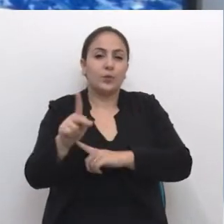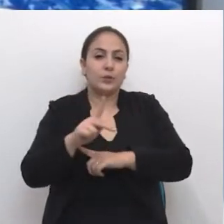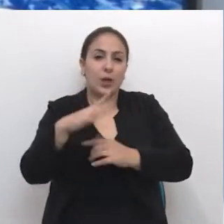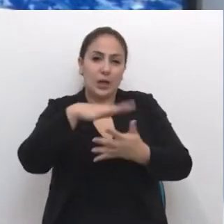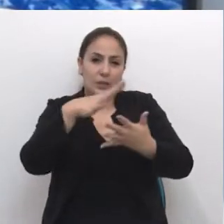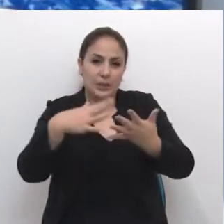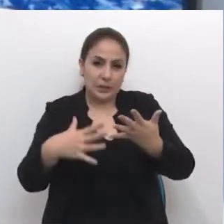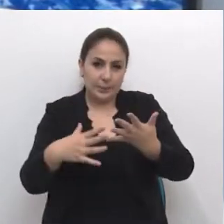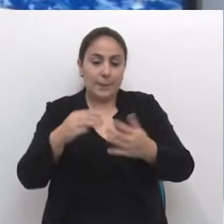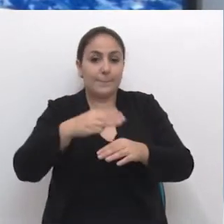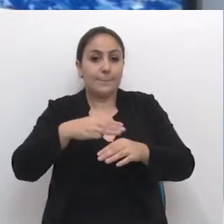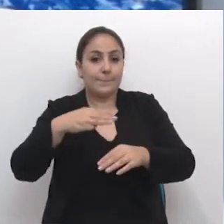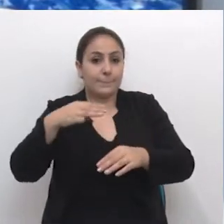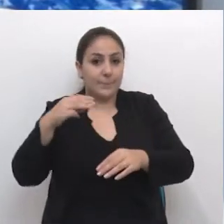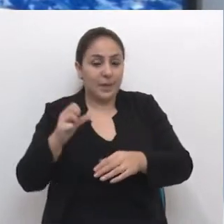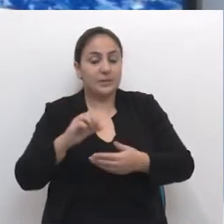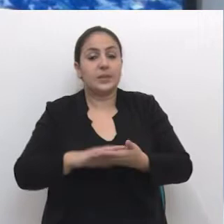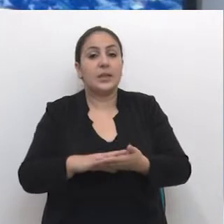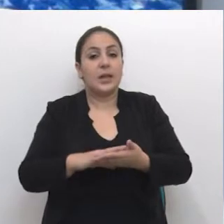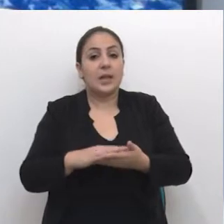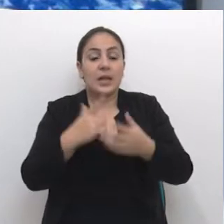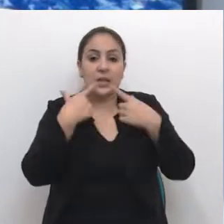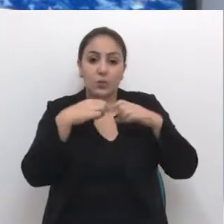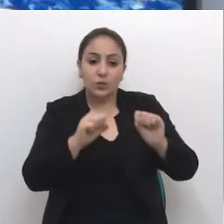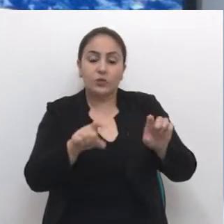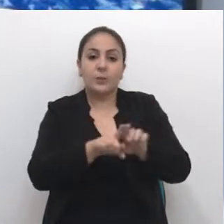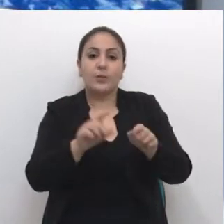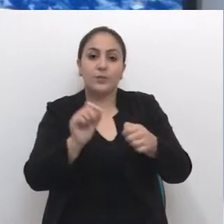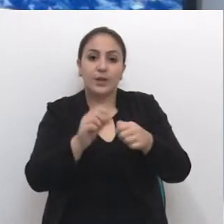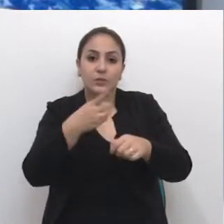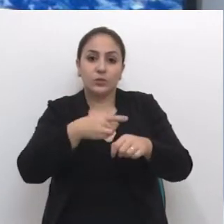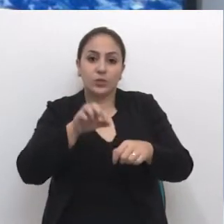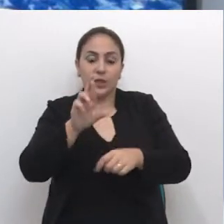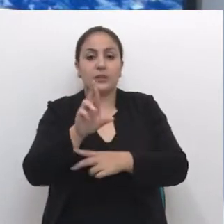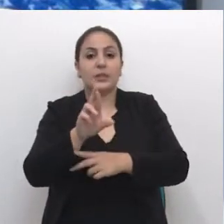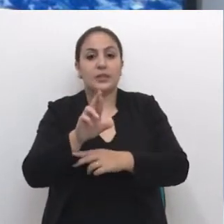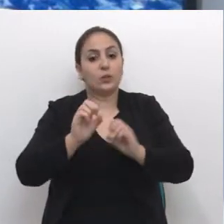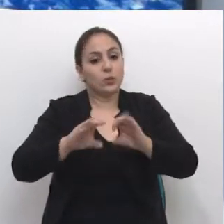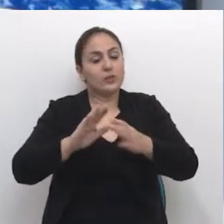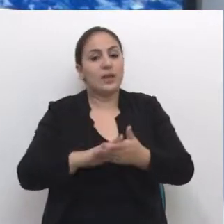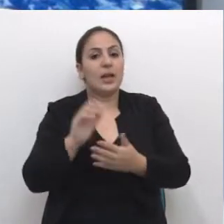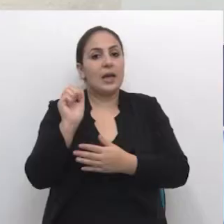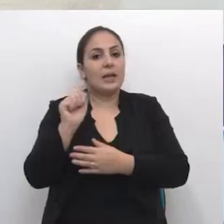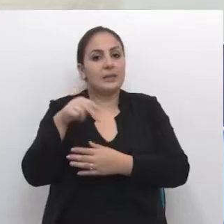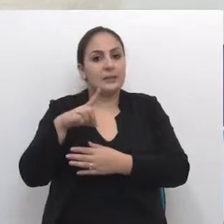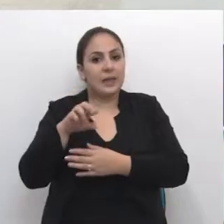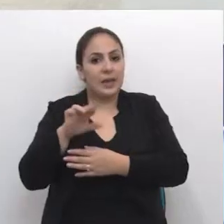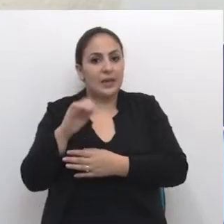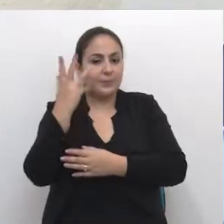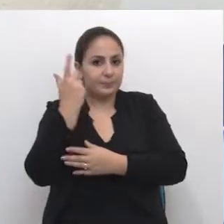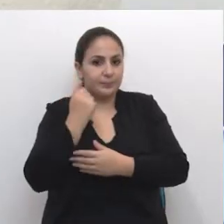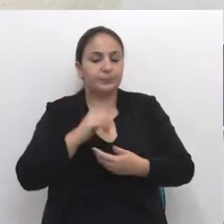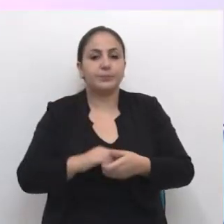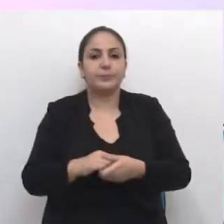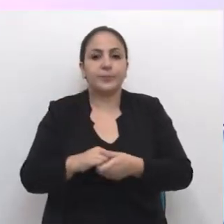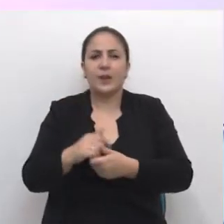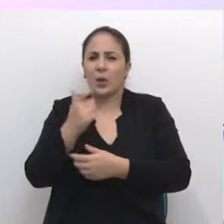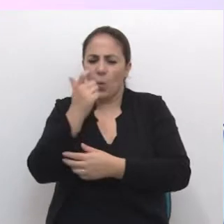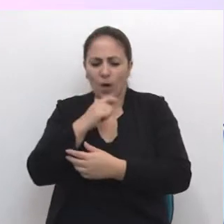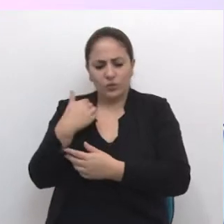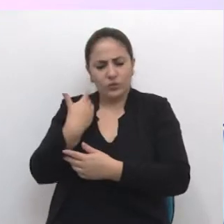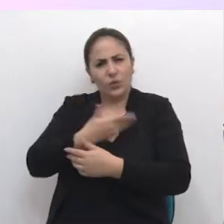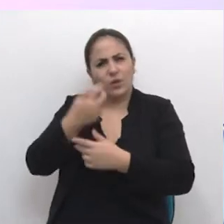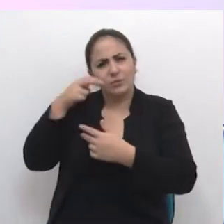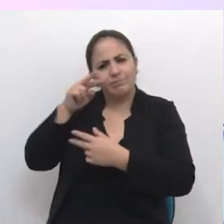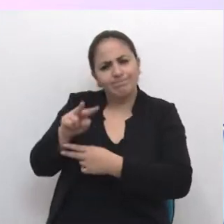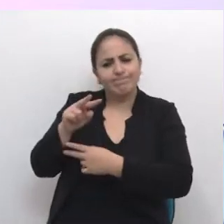de Libras, mestre em Linguística e doutoranda em Educação, Andréia Marcon. Eu acho que quando a gente vê